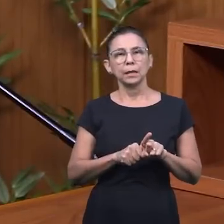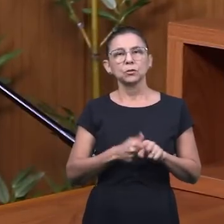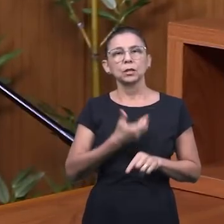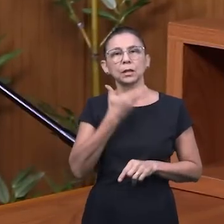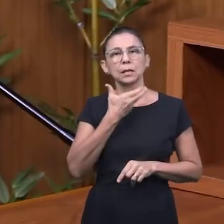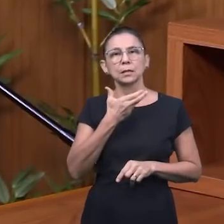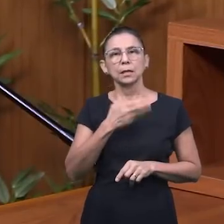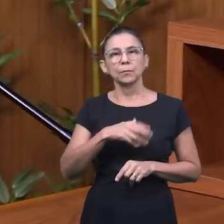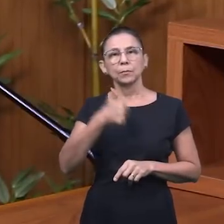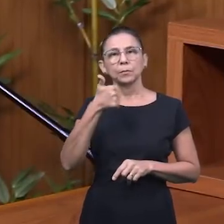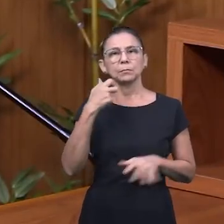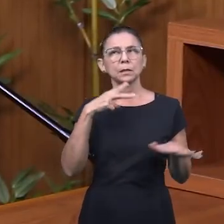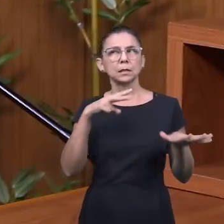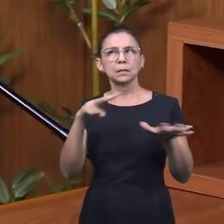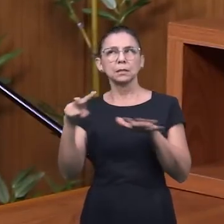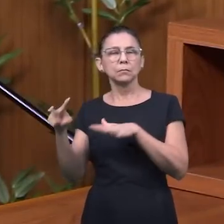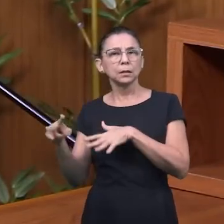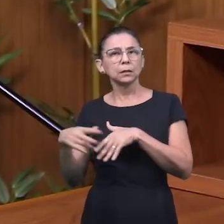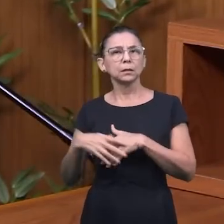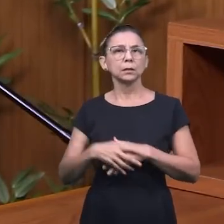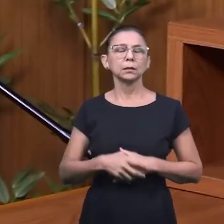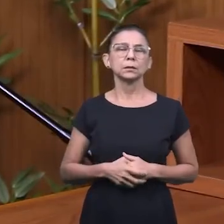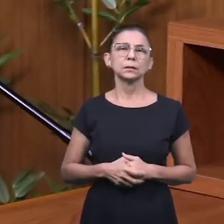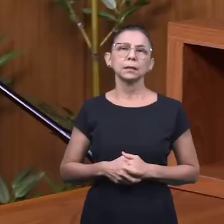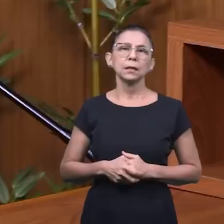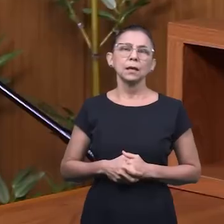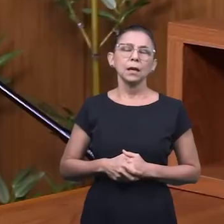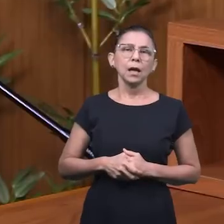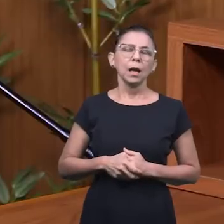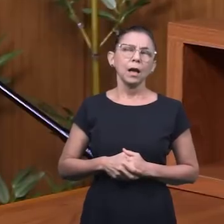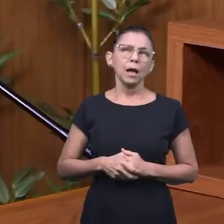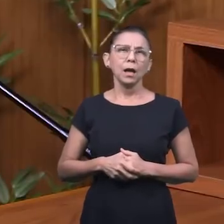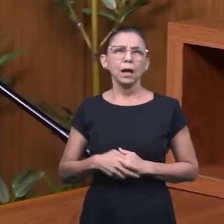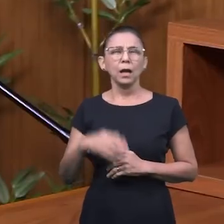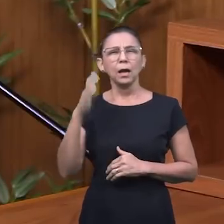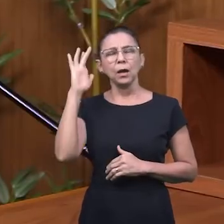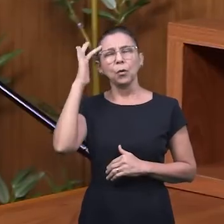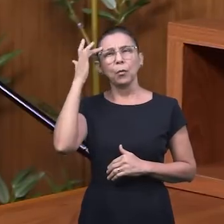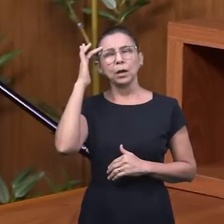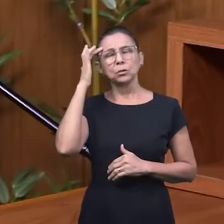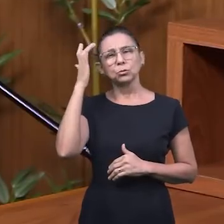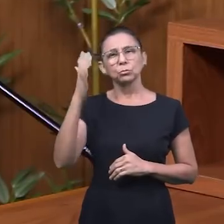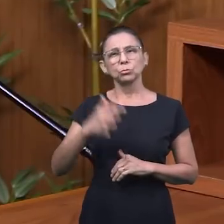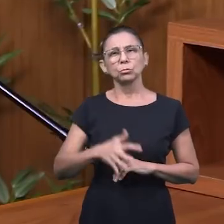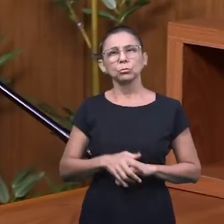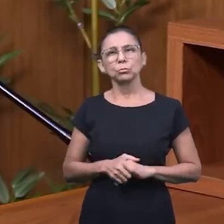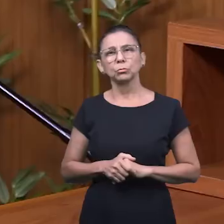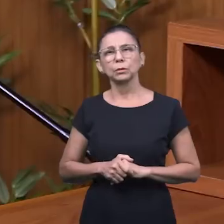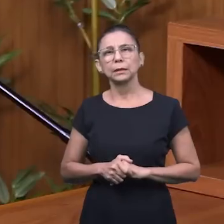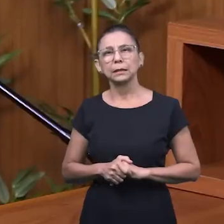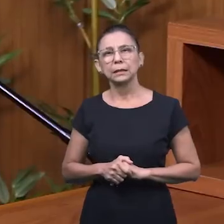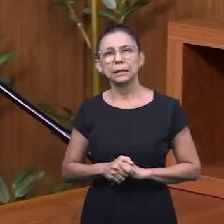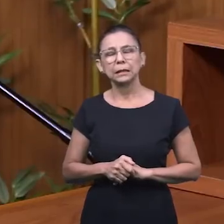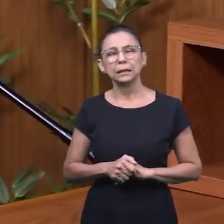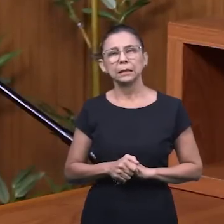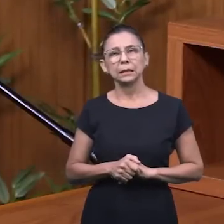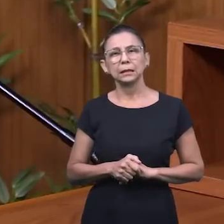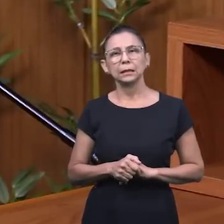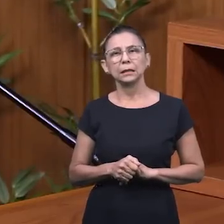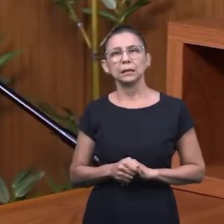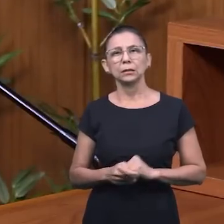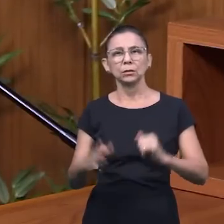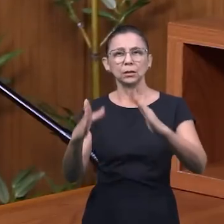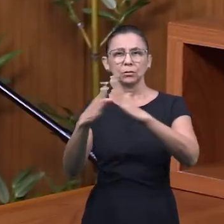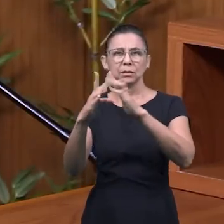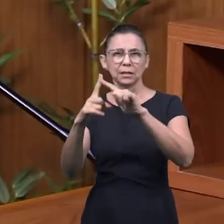muito rápido. Eu acho que a maioria das nossas igrejas sofreram um pouquinho com relação à frequência depois